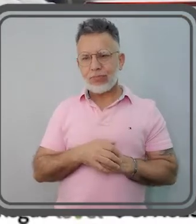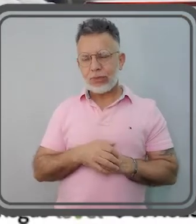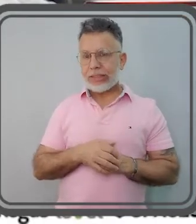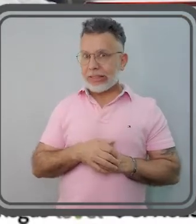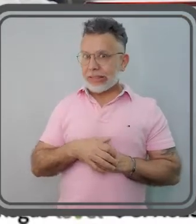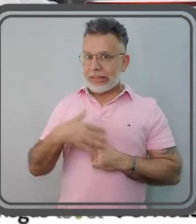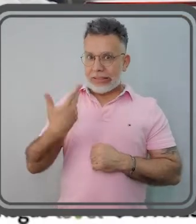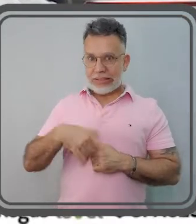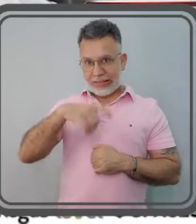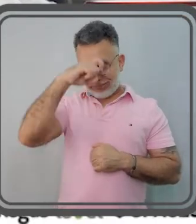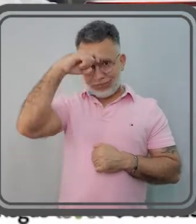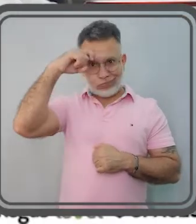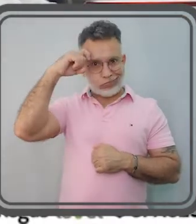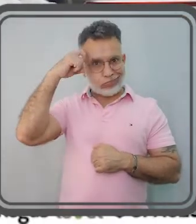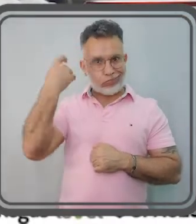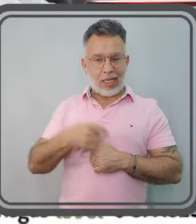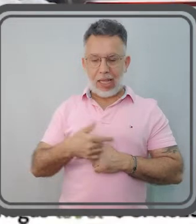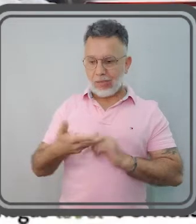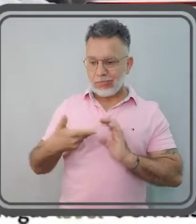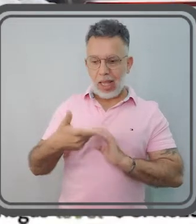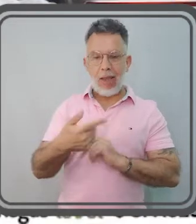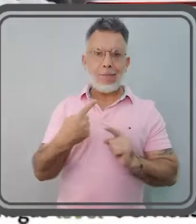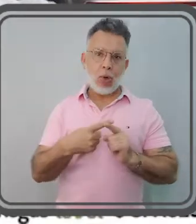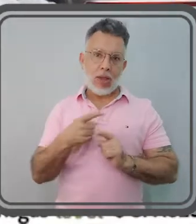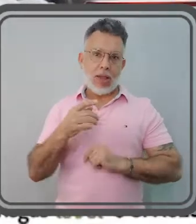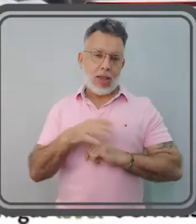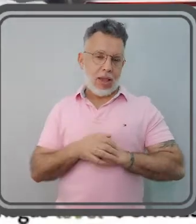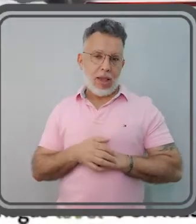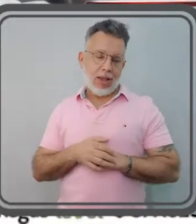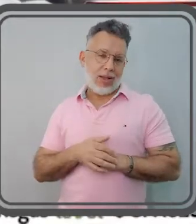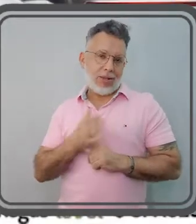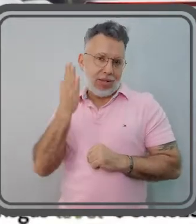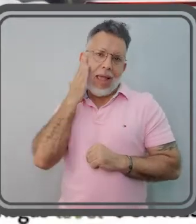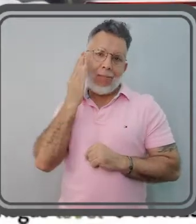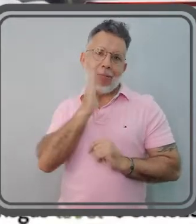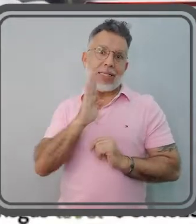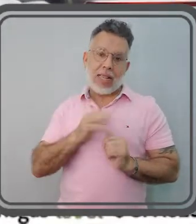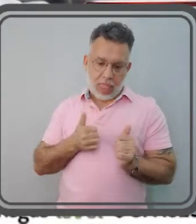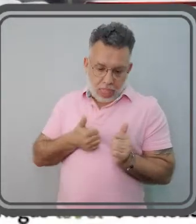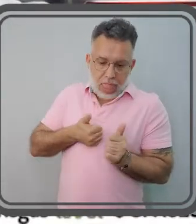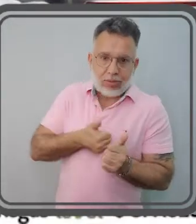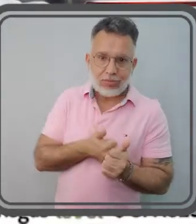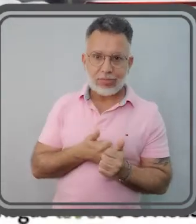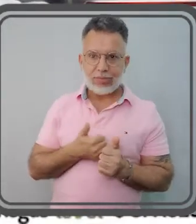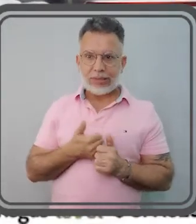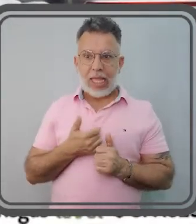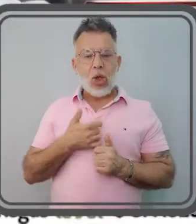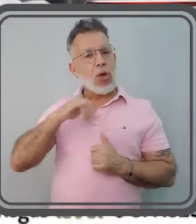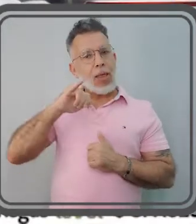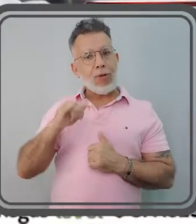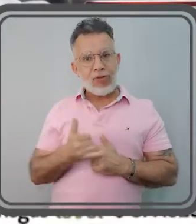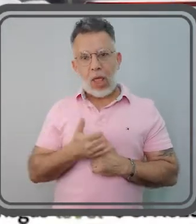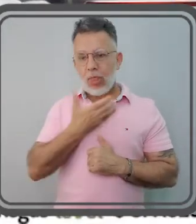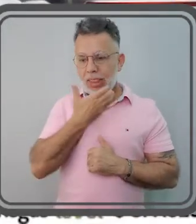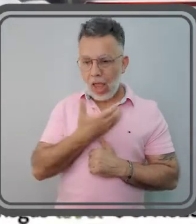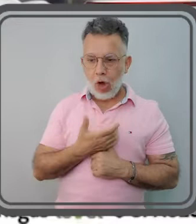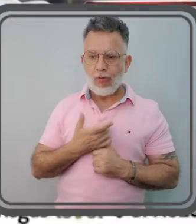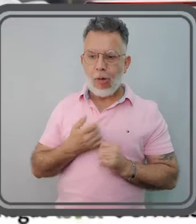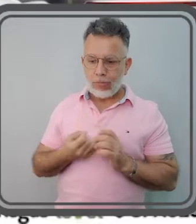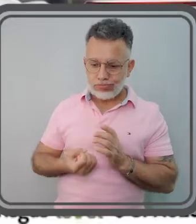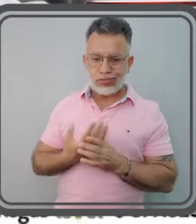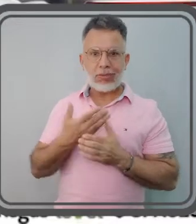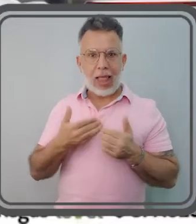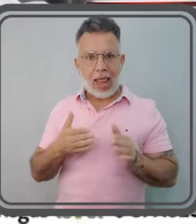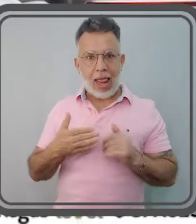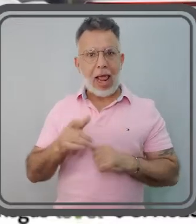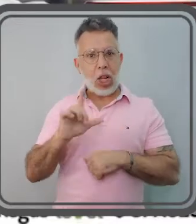última hora, né? Bom, eu quero aproveitar o Natal, então vamos inaugurar a loja. Então, enfim, a gente inaugurou bastante loja mês passado, esse mês também,